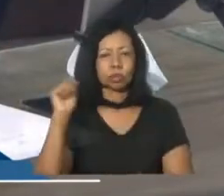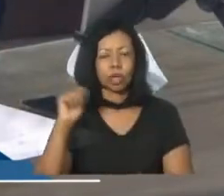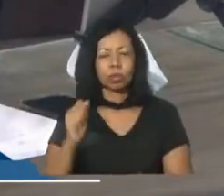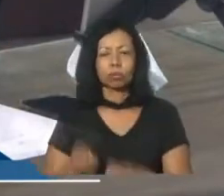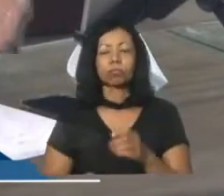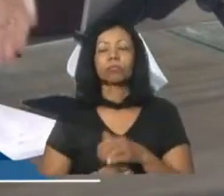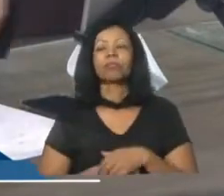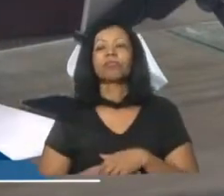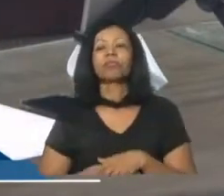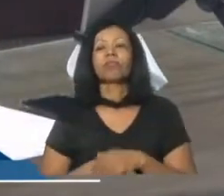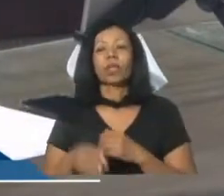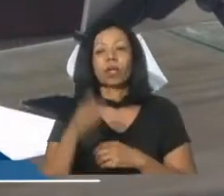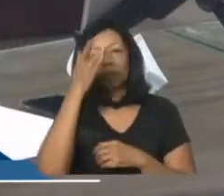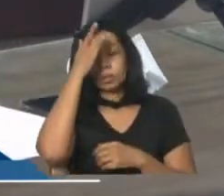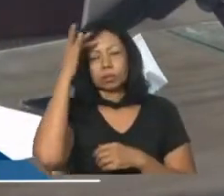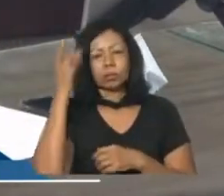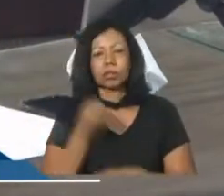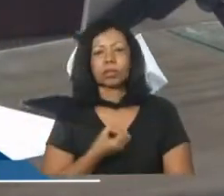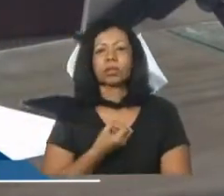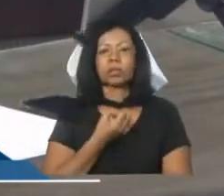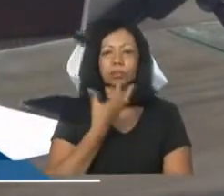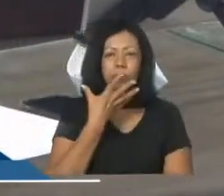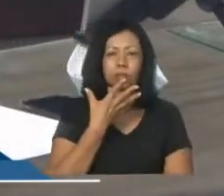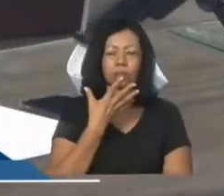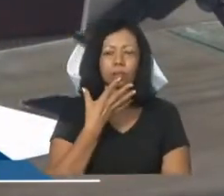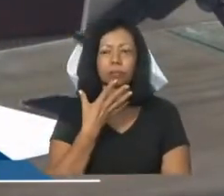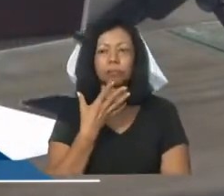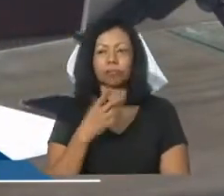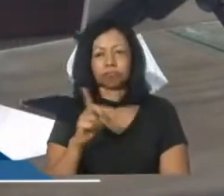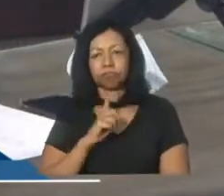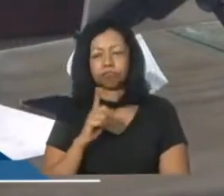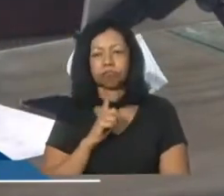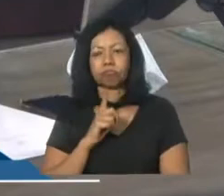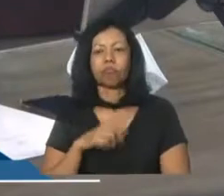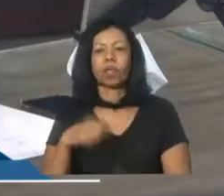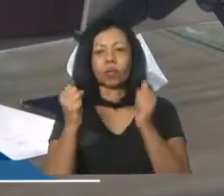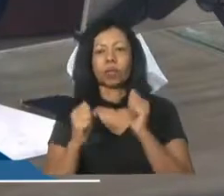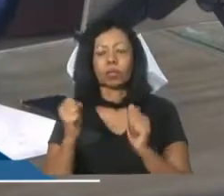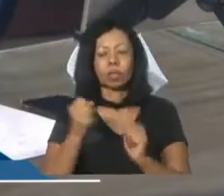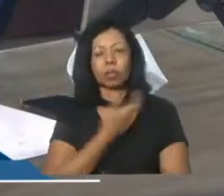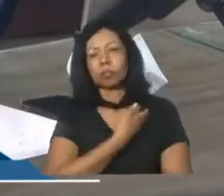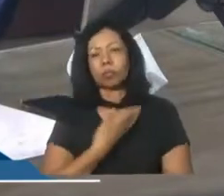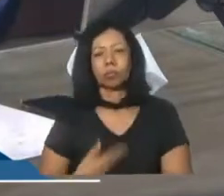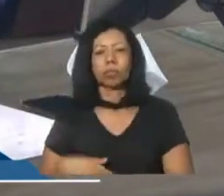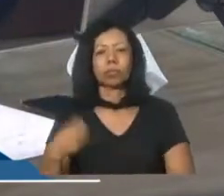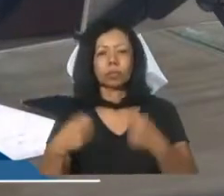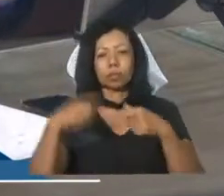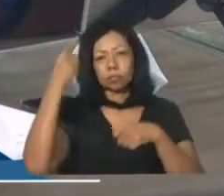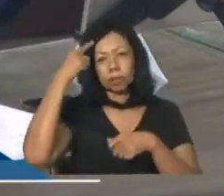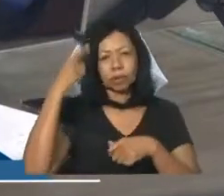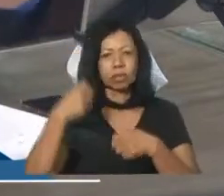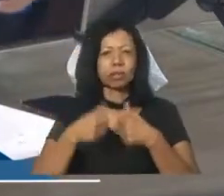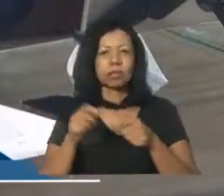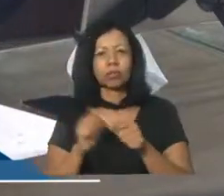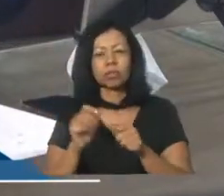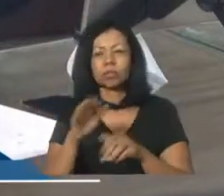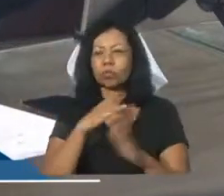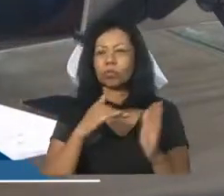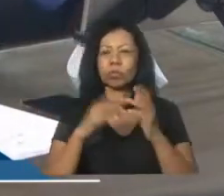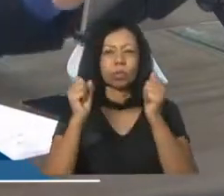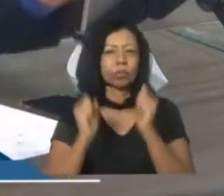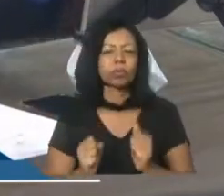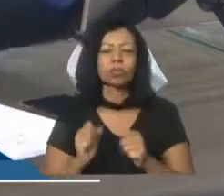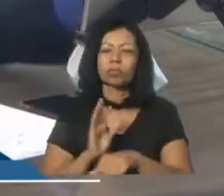formando cidadãos, pessoas de bem. E nós, como poderes públicos, temos que sempre fazer a reflexão se estamos realmente fazendo tudo o que é possível para